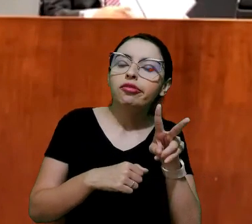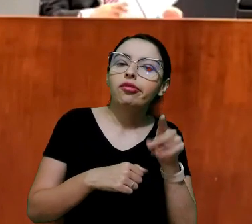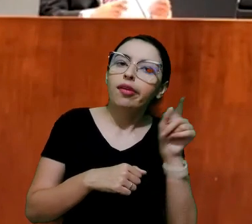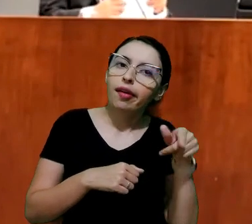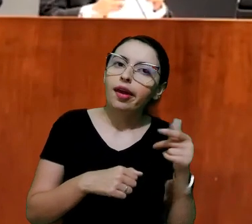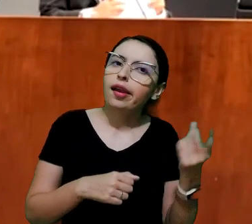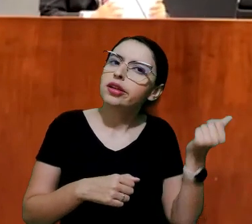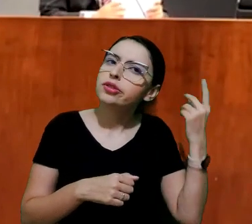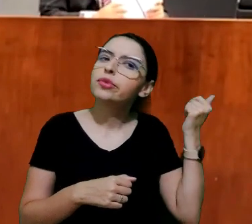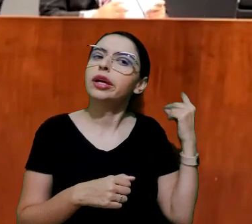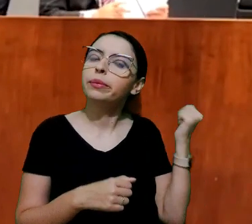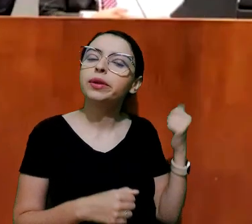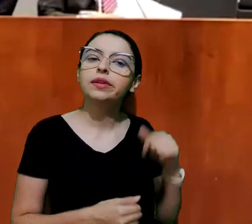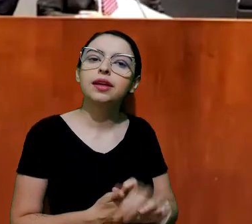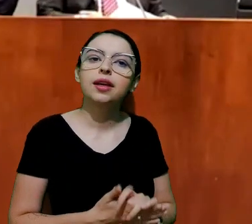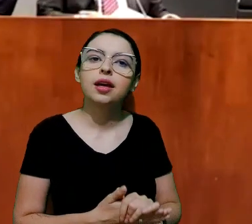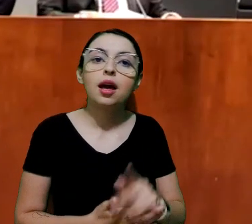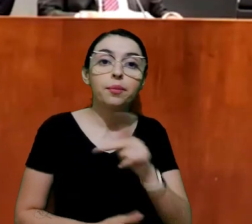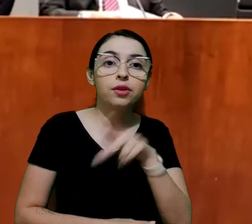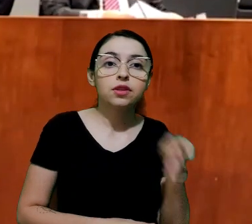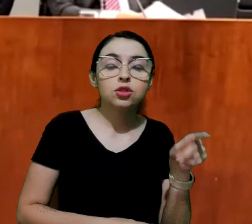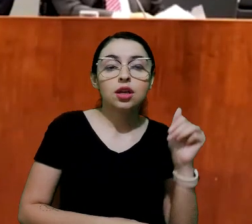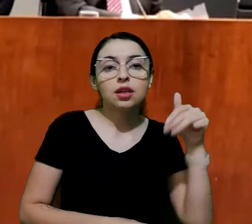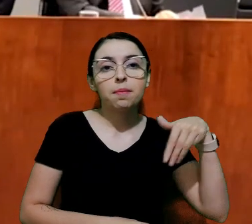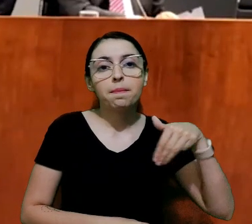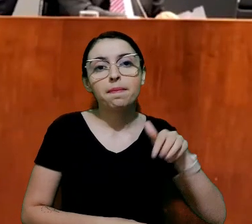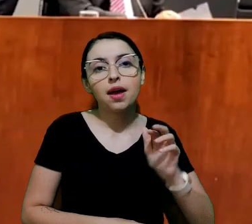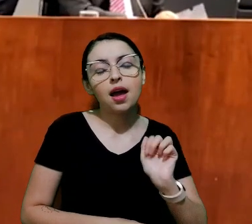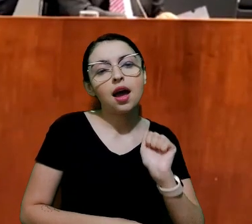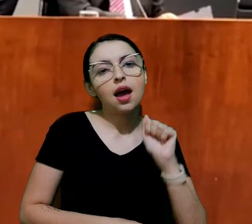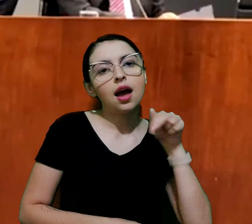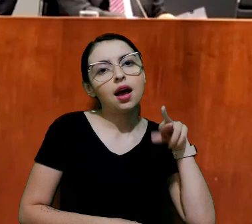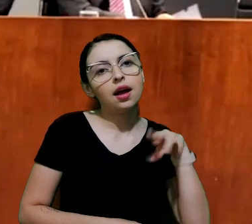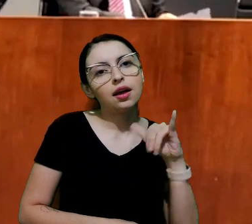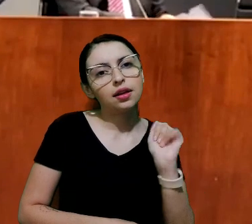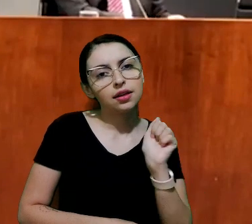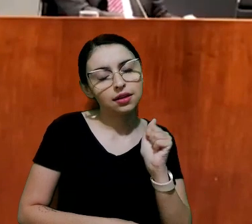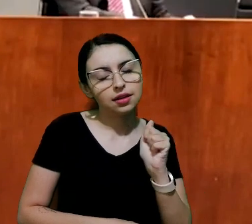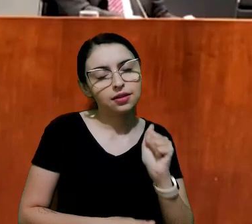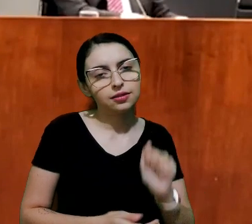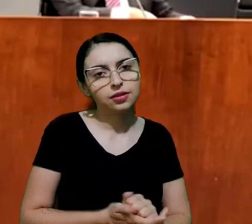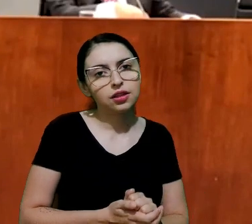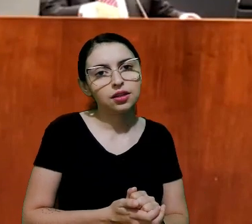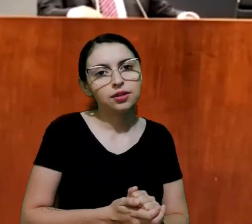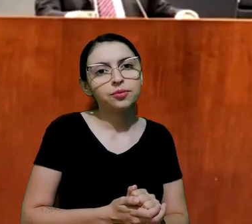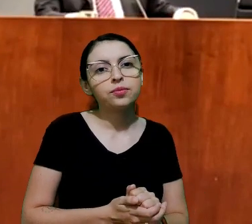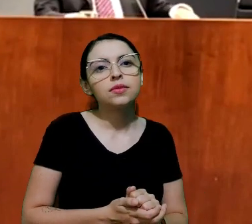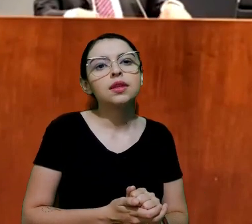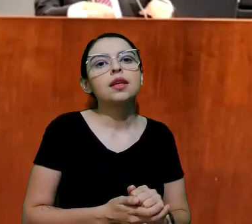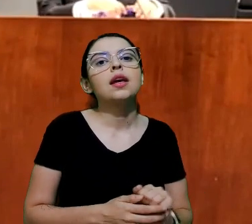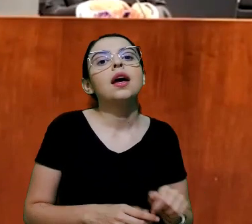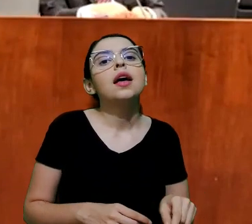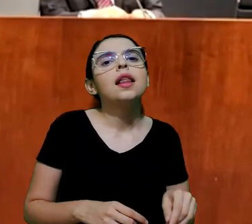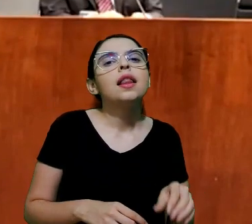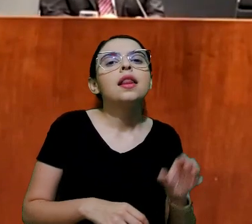Aqui a nossa professora Maria Helena Braceiro, professora assistente doutora da PUC de São